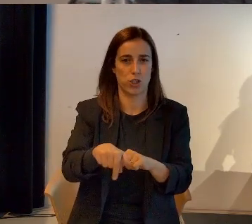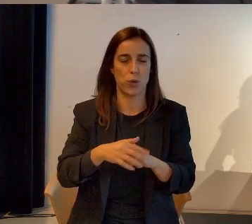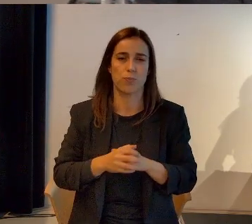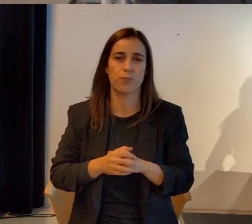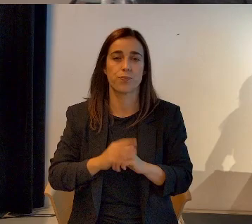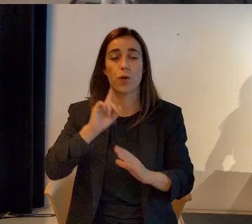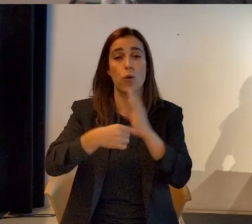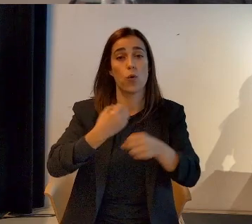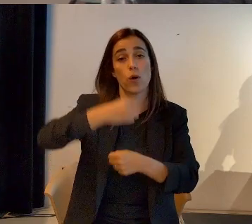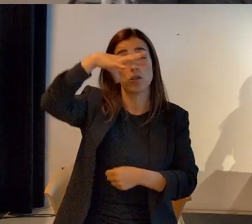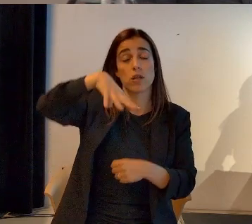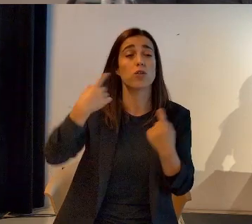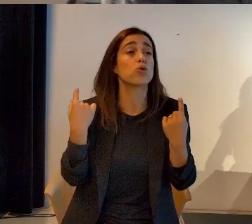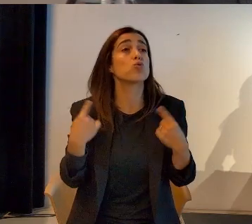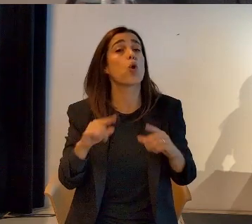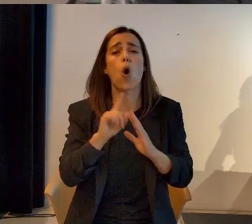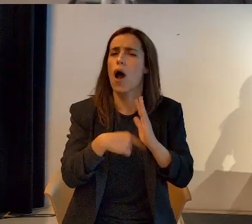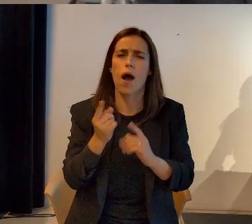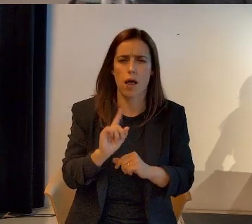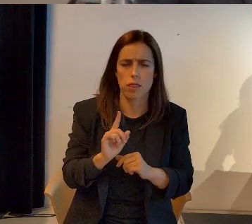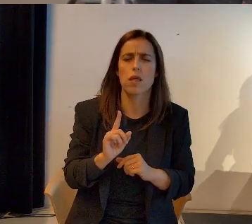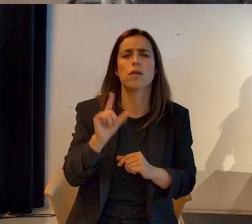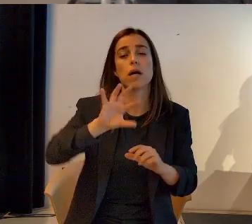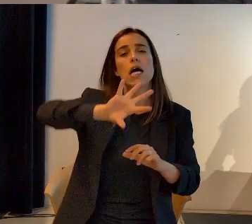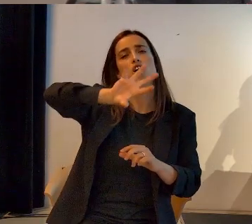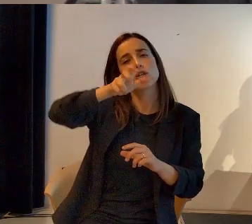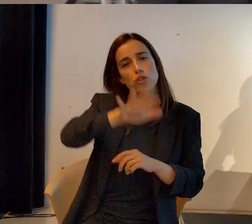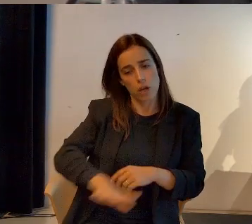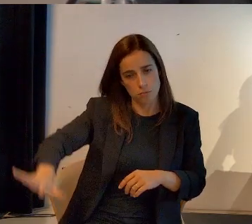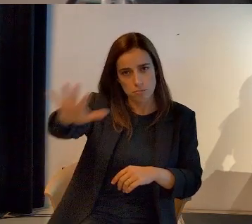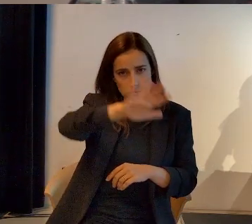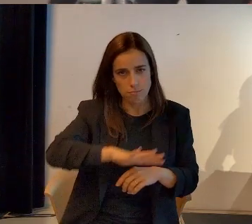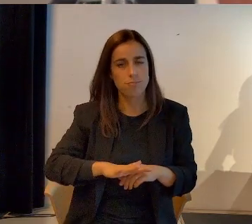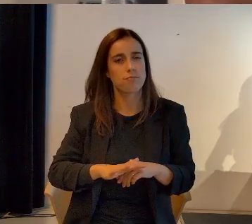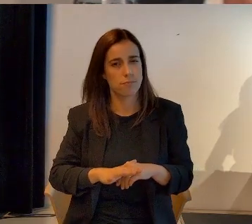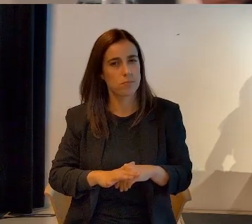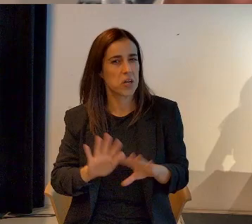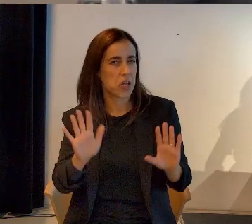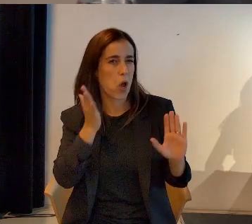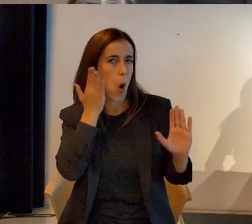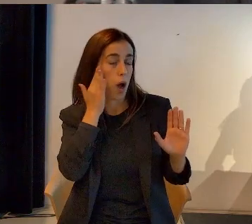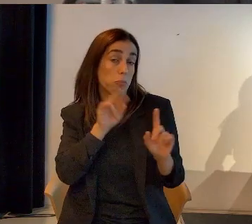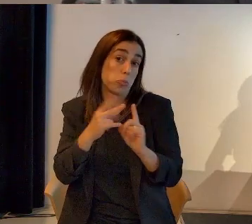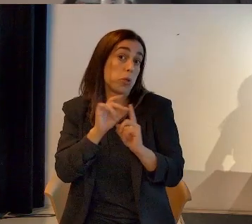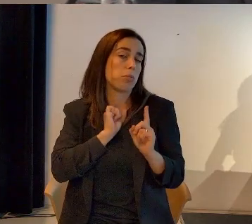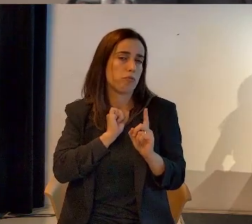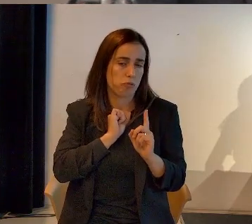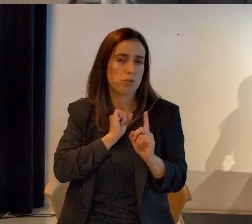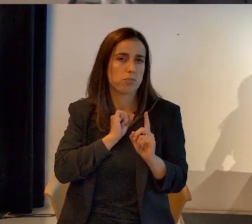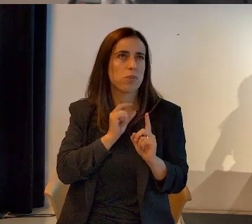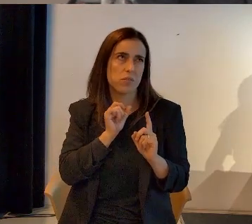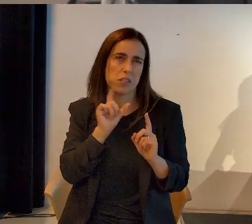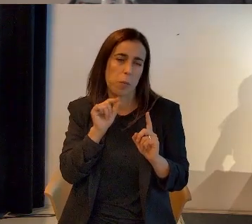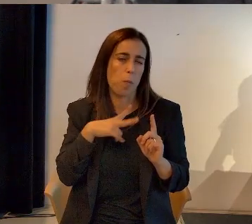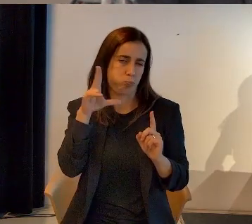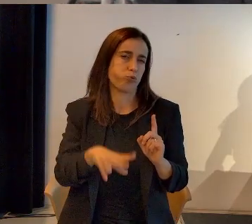O Agitagna não promove só Águeda, promove também toda uma região e até posso adiantar, e penso eu, na minha perspectiva, mesmo o país, porque